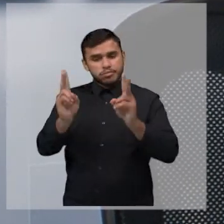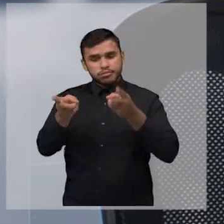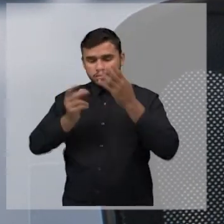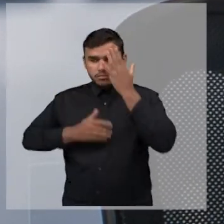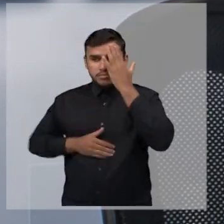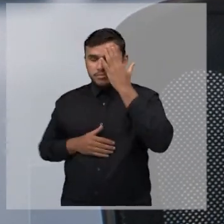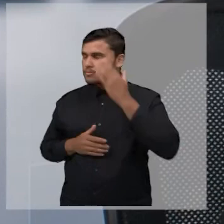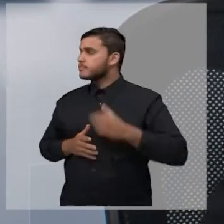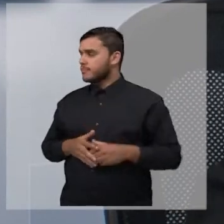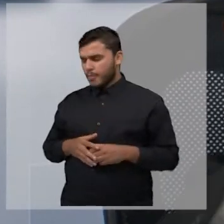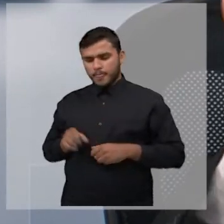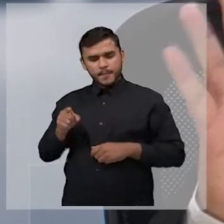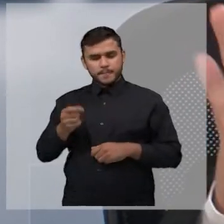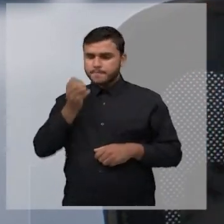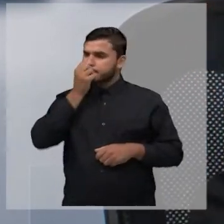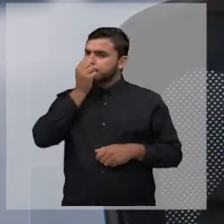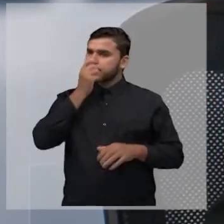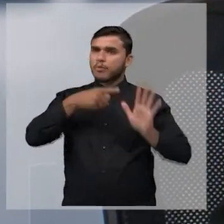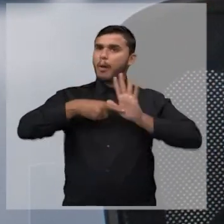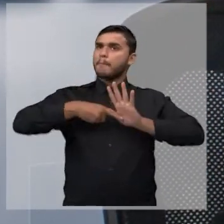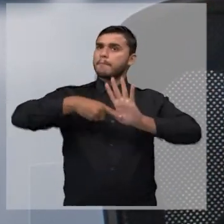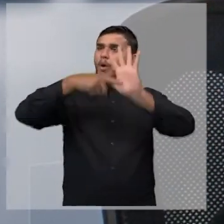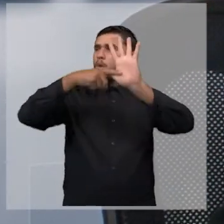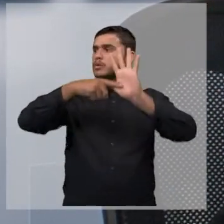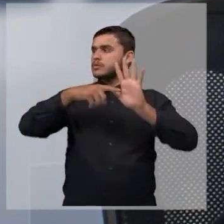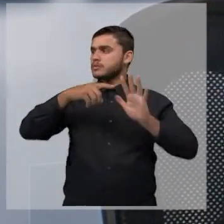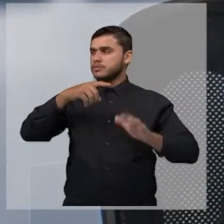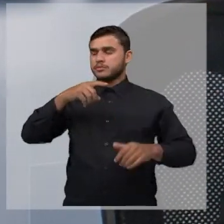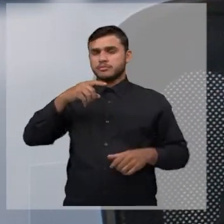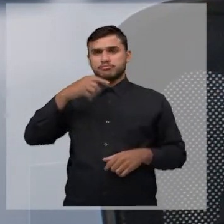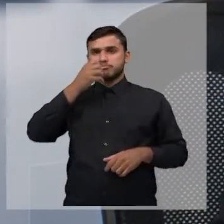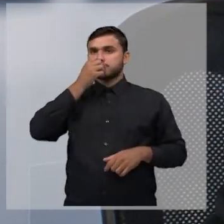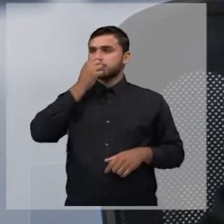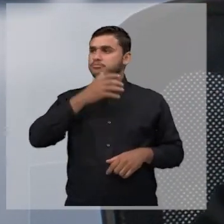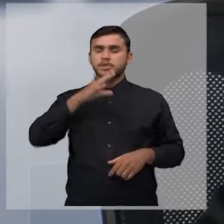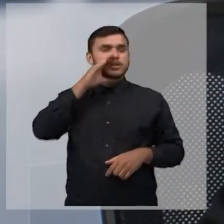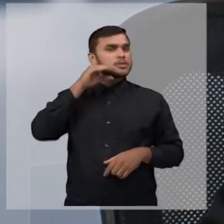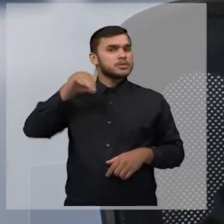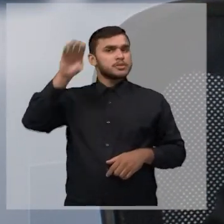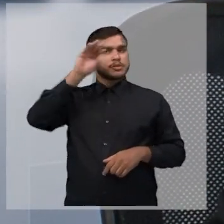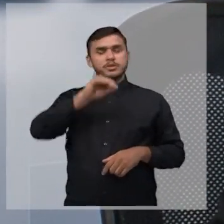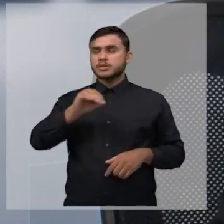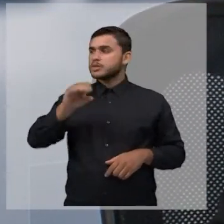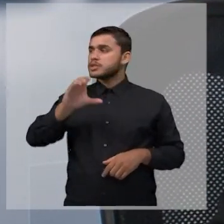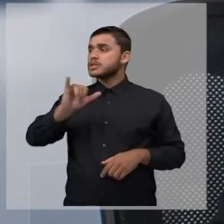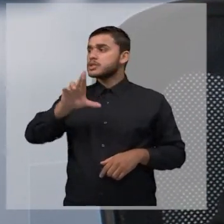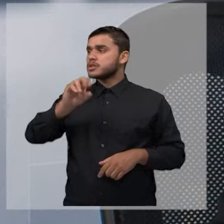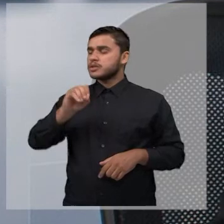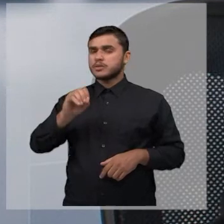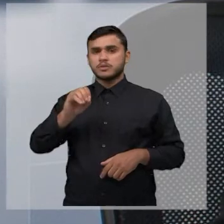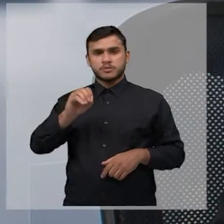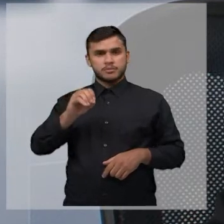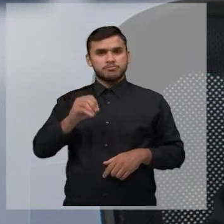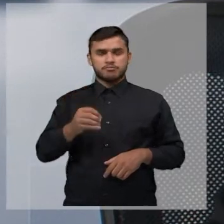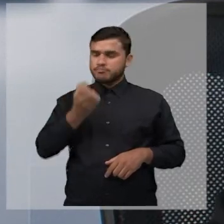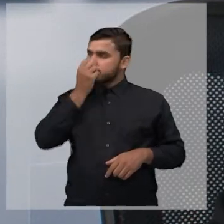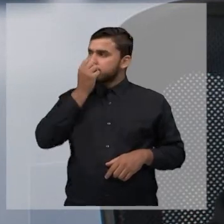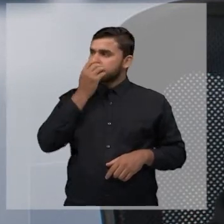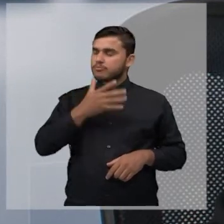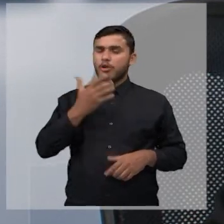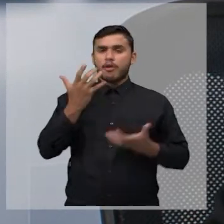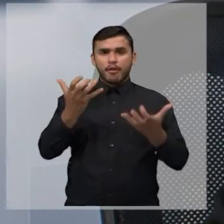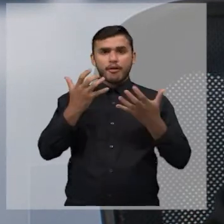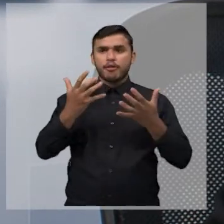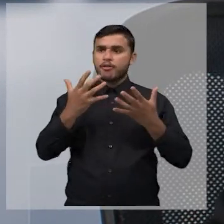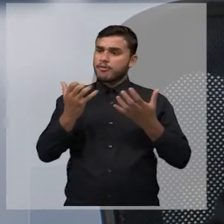avaliação, é a grande vitrine do PDT cirista, ou do neotrabalismo que Ciro Gomes está tentando